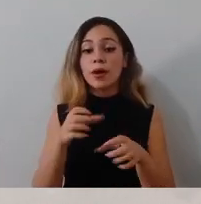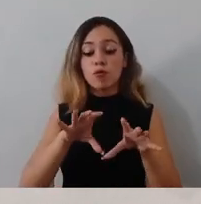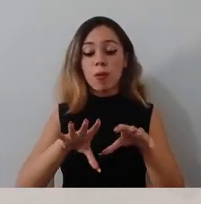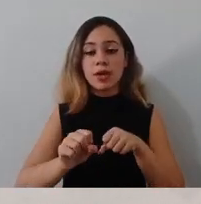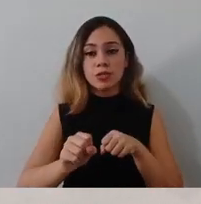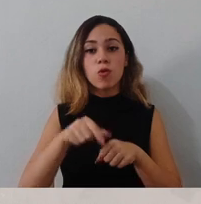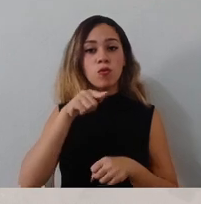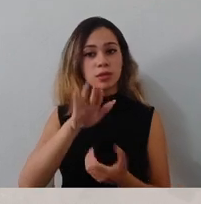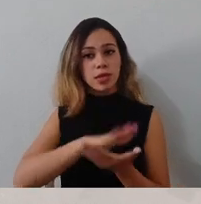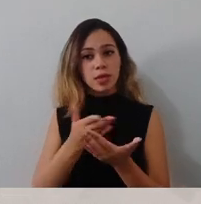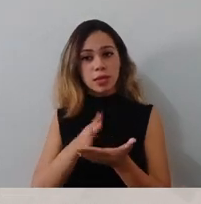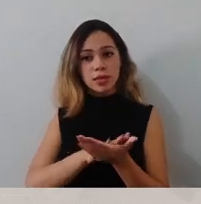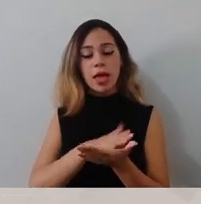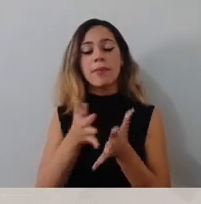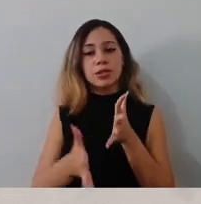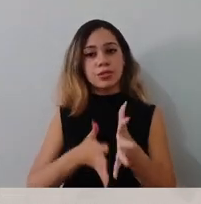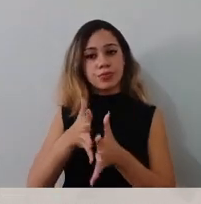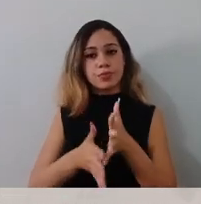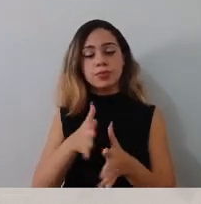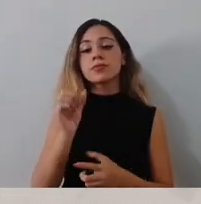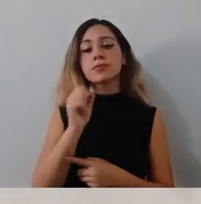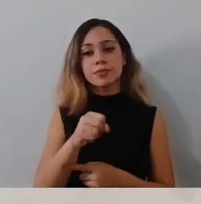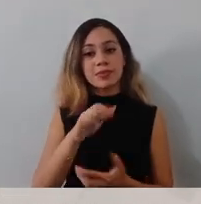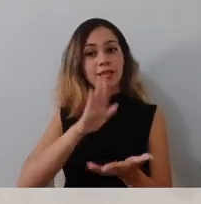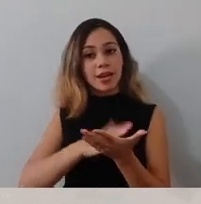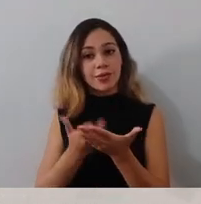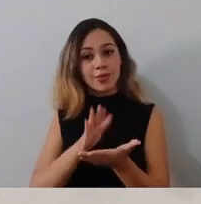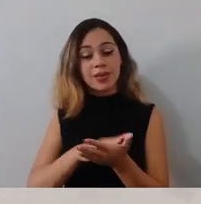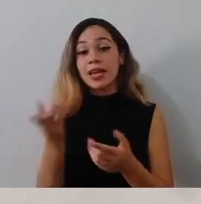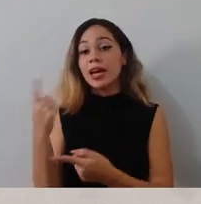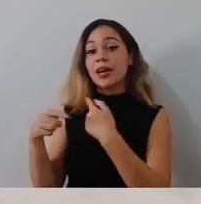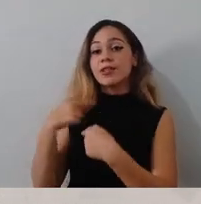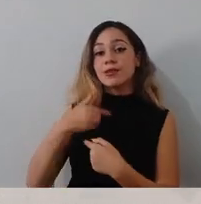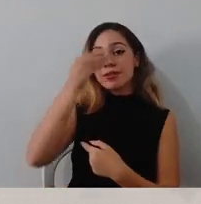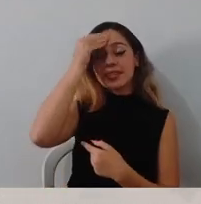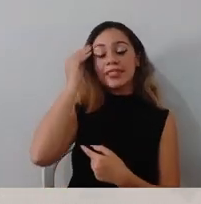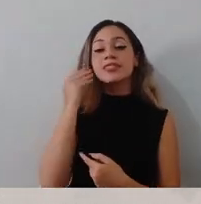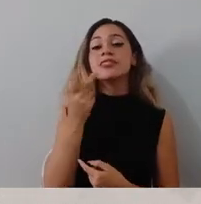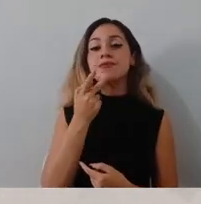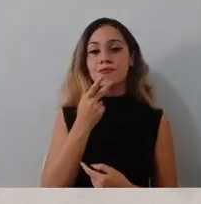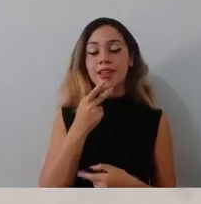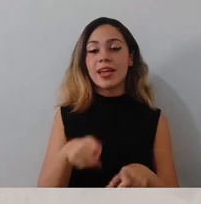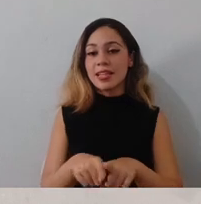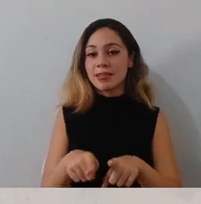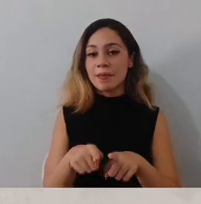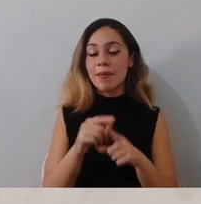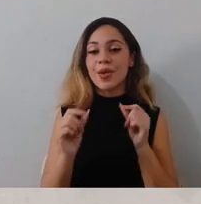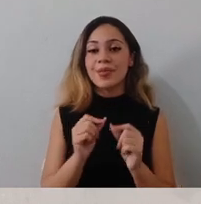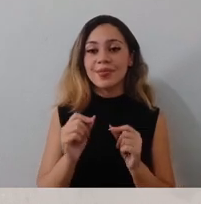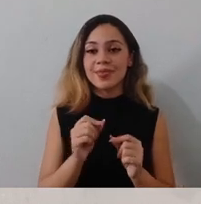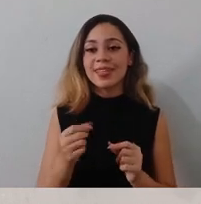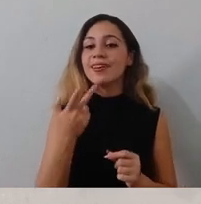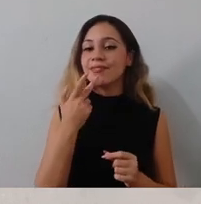formação? Por exemplo, você atua como tradutora, como intérprete, né? Acho que os nomes são. Ah, peraí, mas antes você esqueceu de me falar do batismo. Não vou fugir,